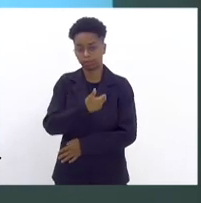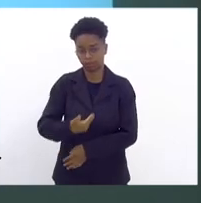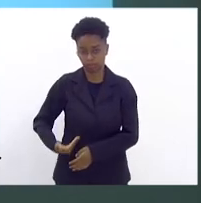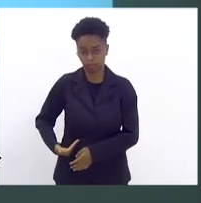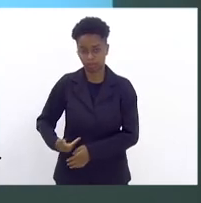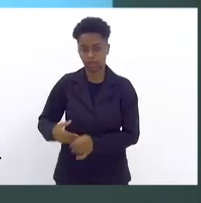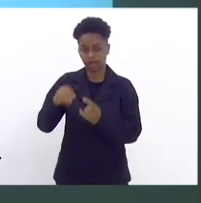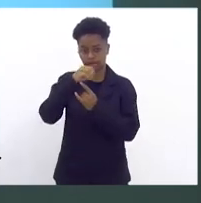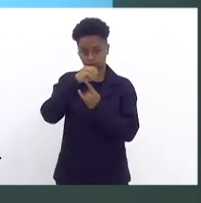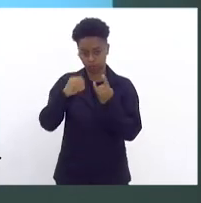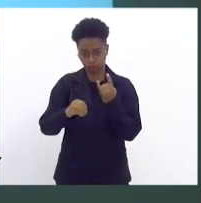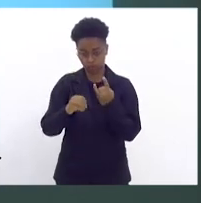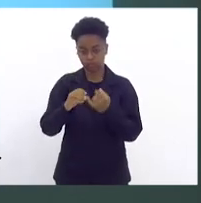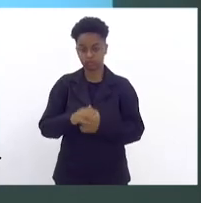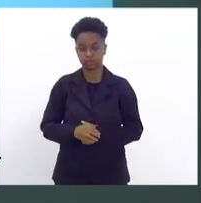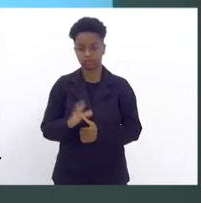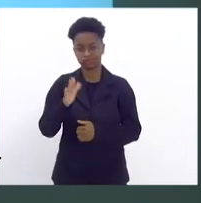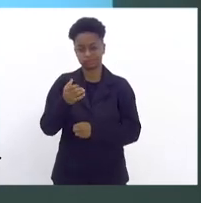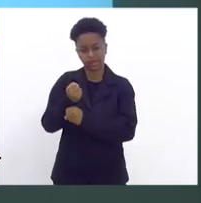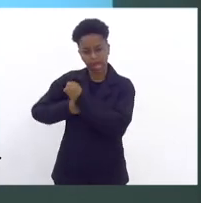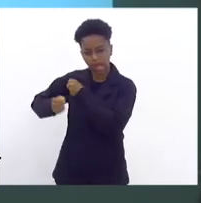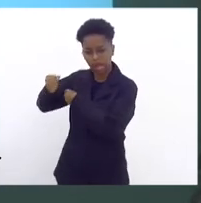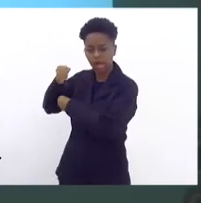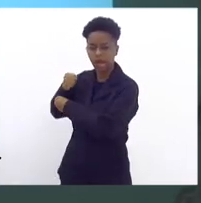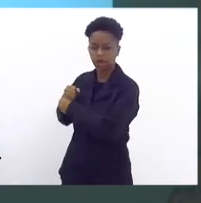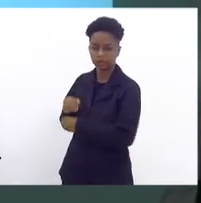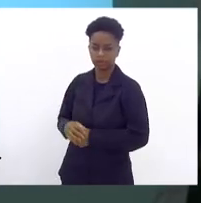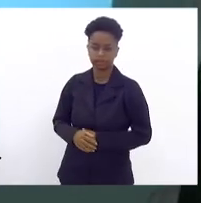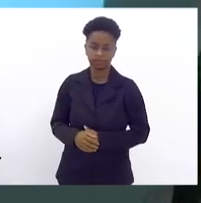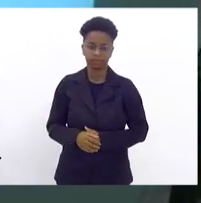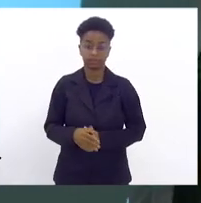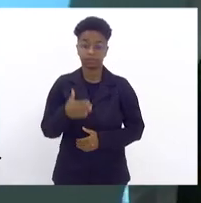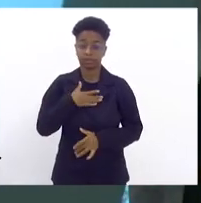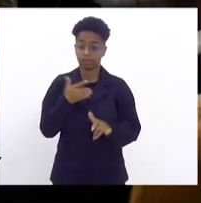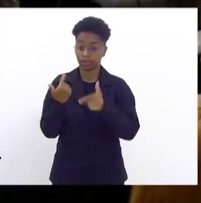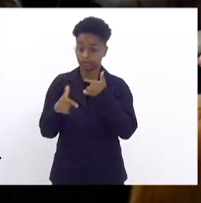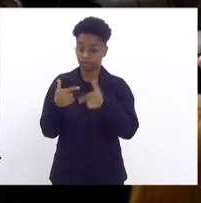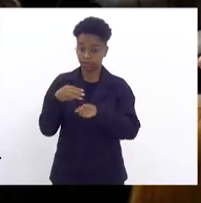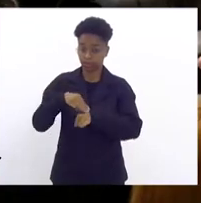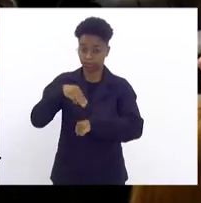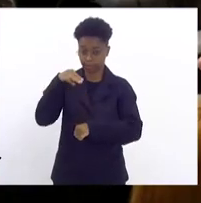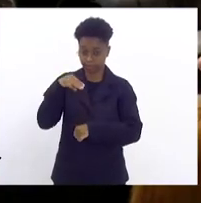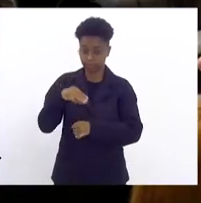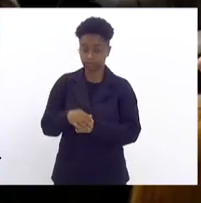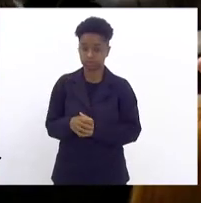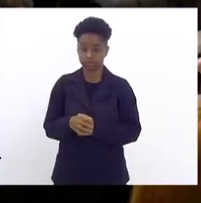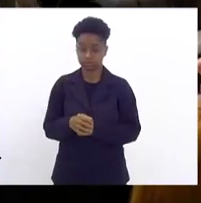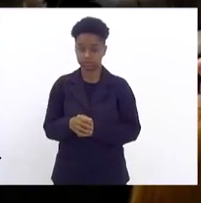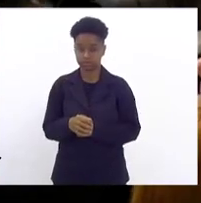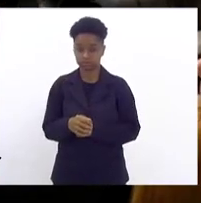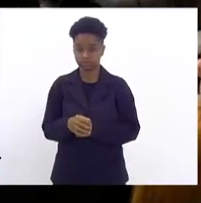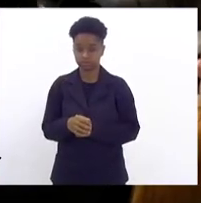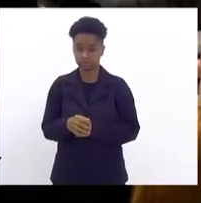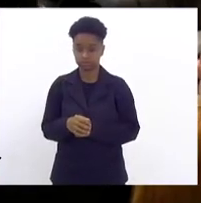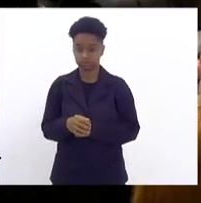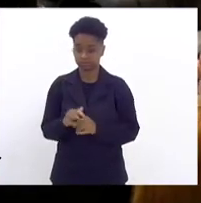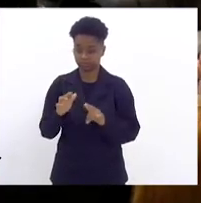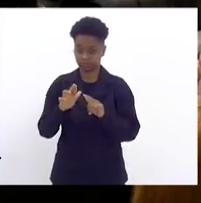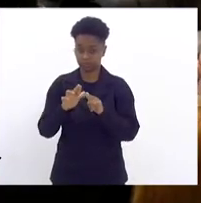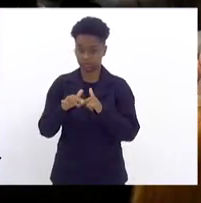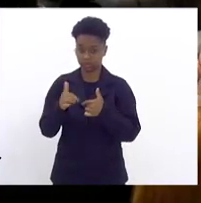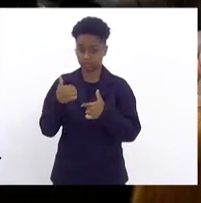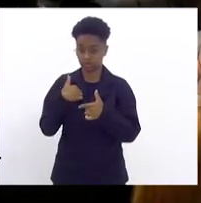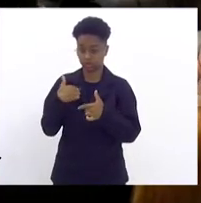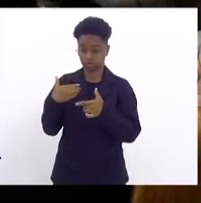Fiocruz há uns anos atrás e o meu trabalho de Mestrado o que me trouxe para